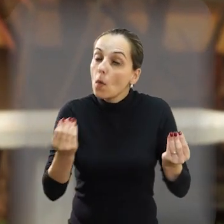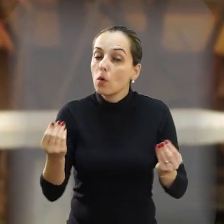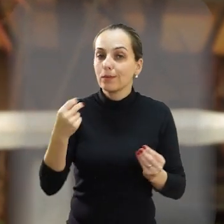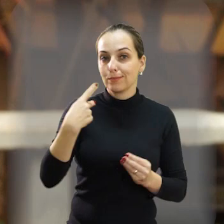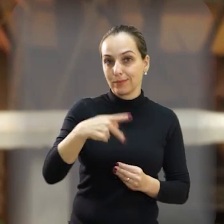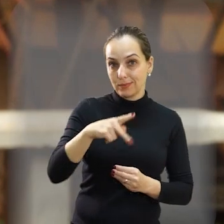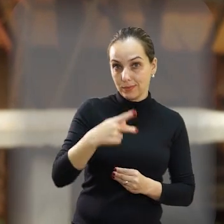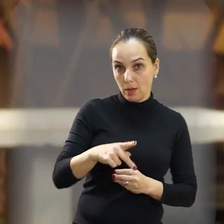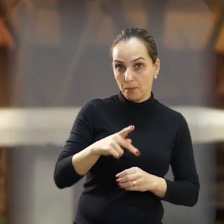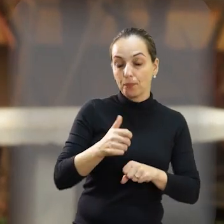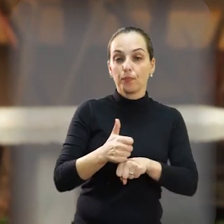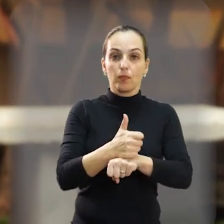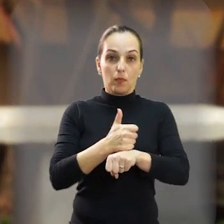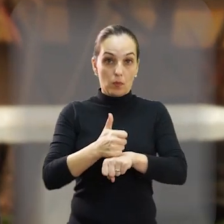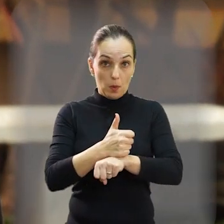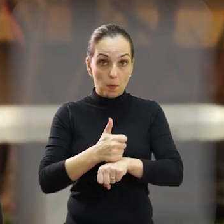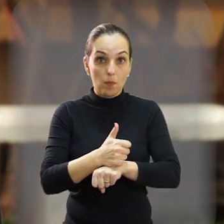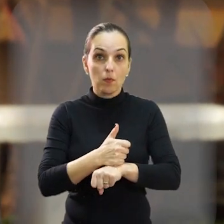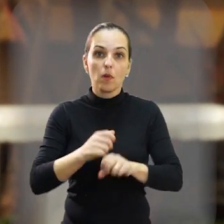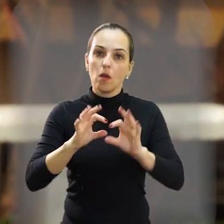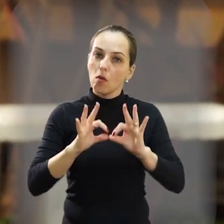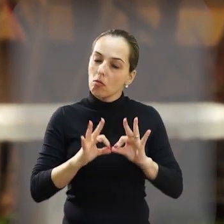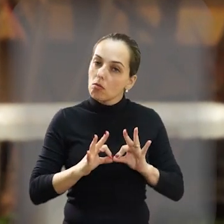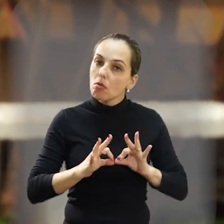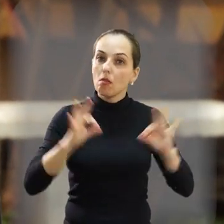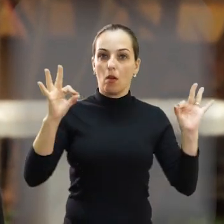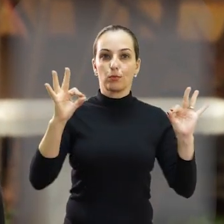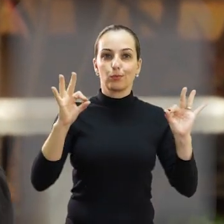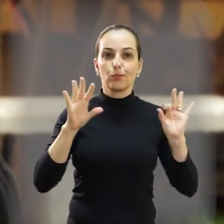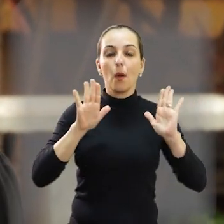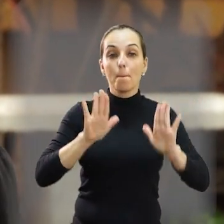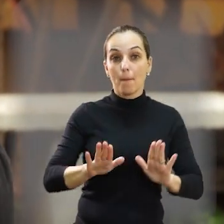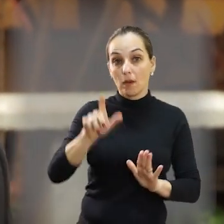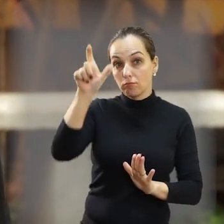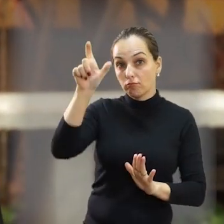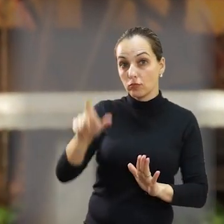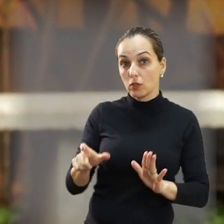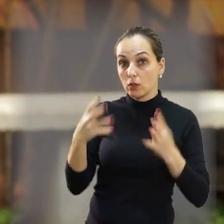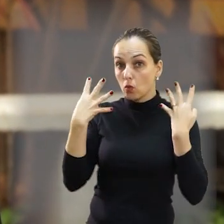Nós temos bastante artistas, grandes profissionais,